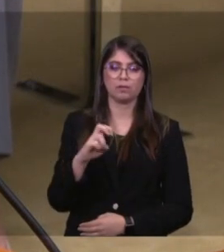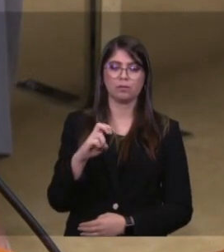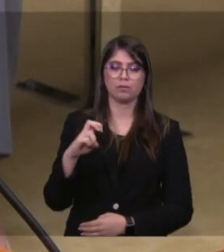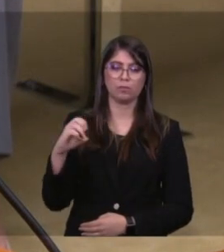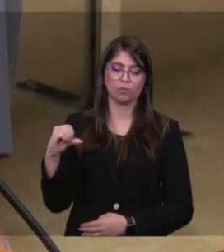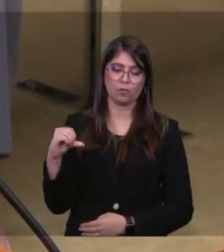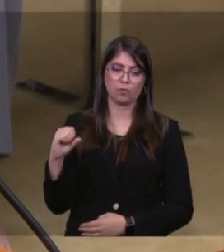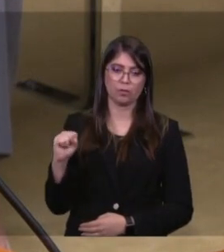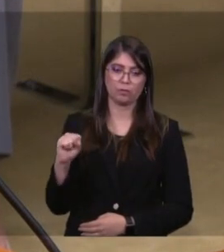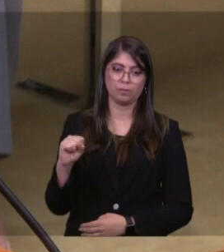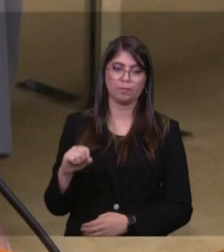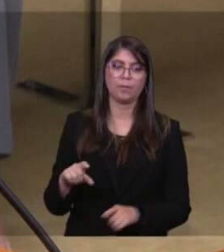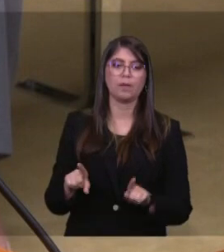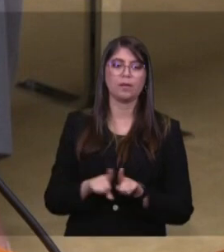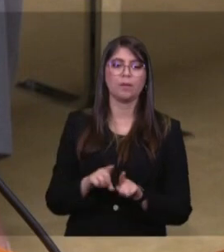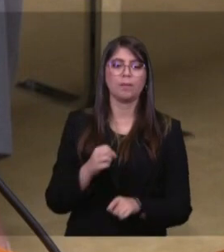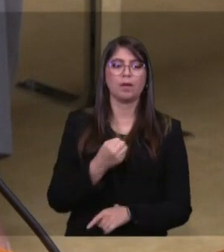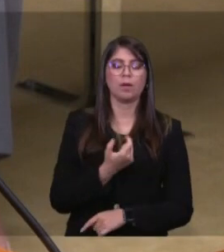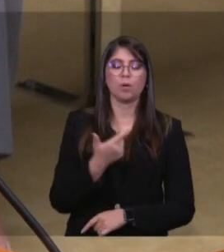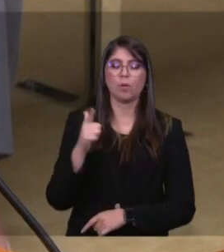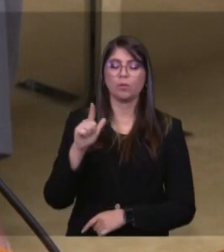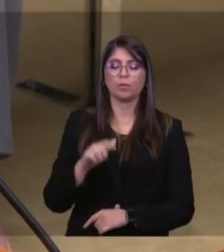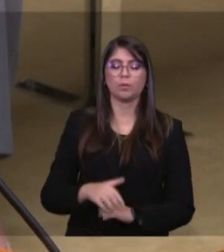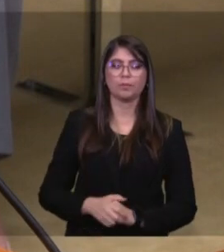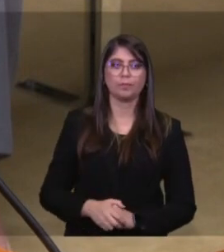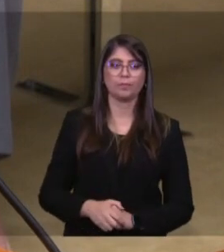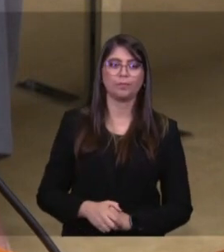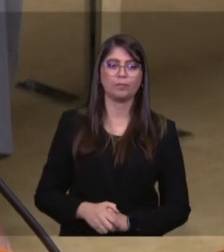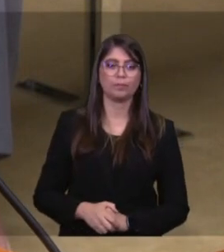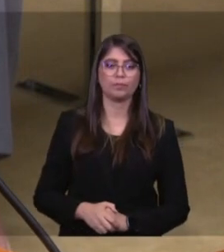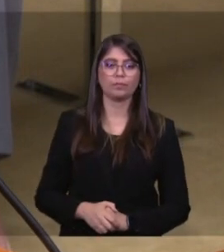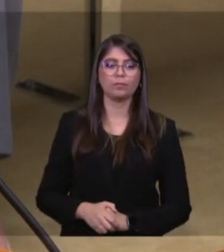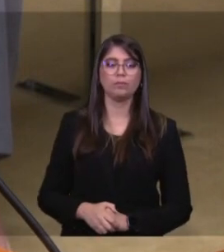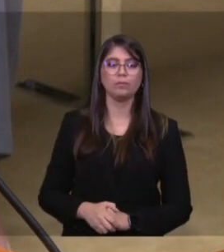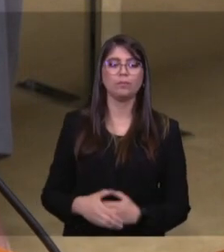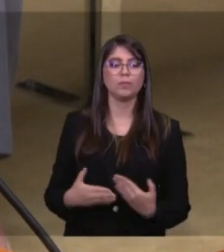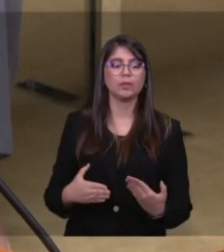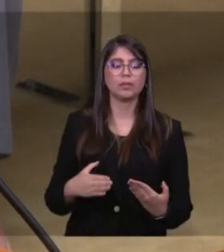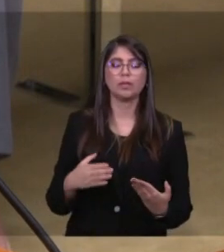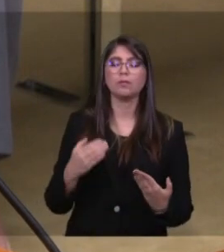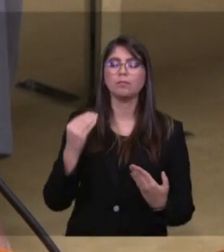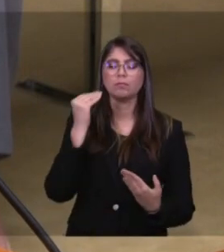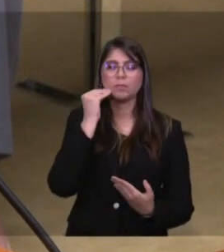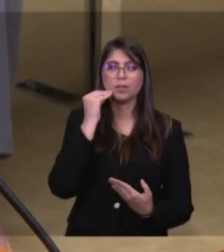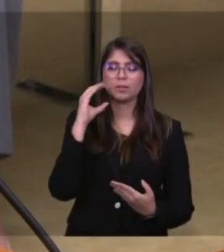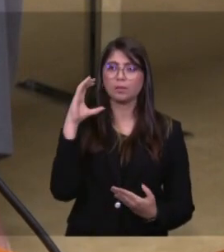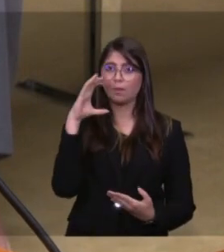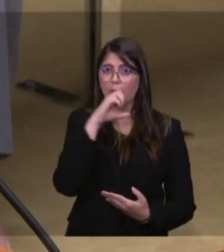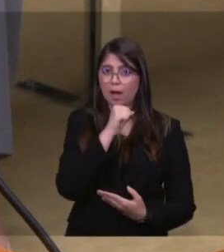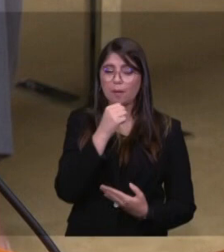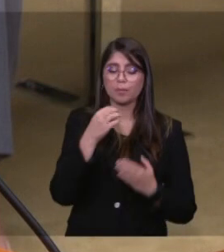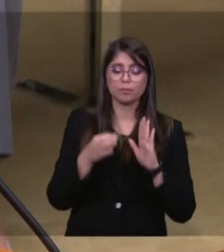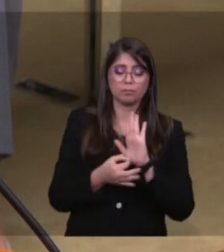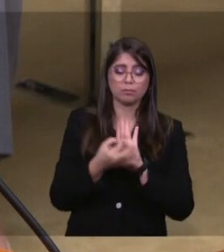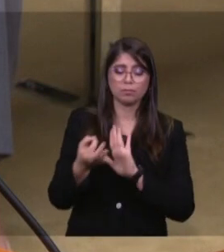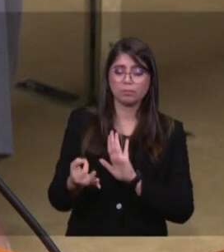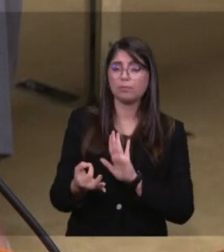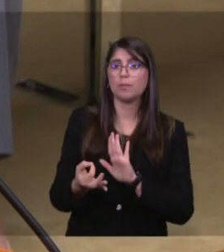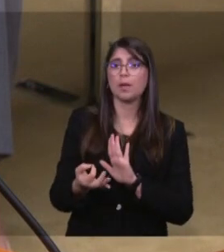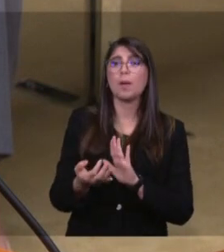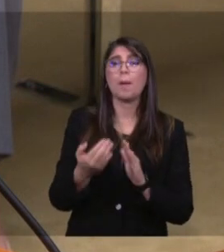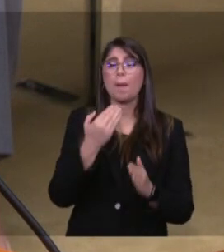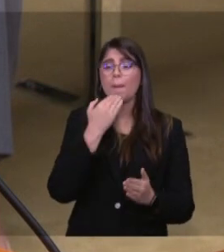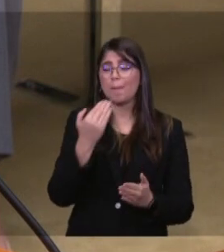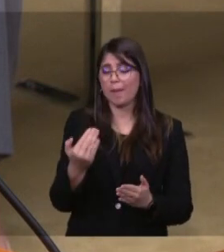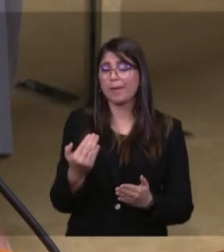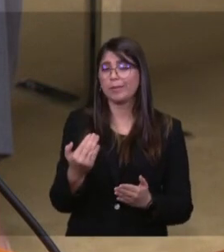Extraordinário 578.846. Assim, tendo exposto o mais breve possível meus argumentos, a requerente pede que